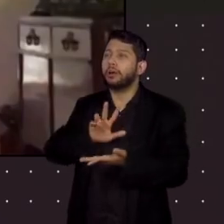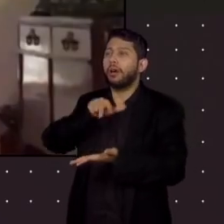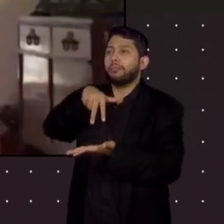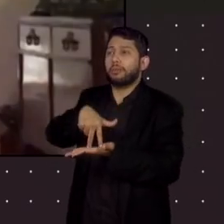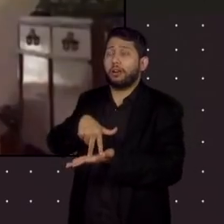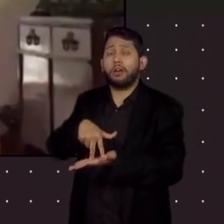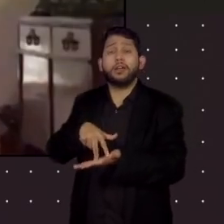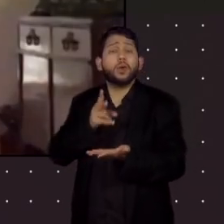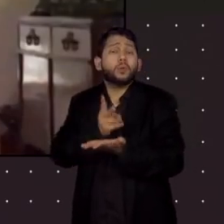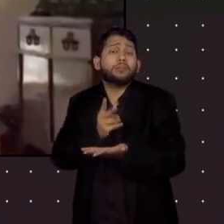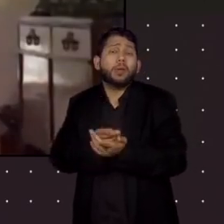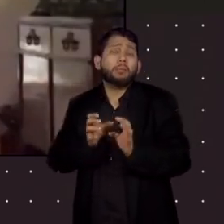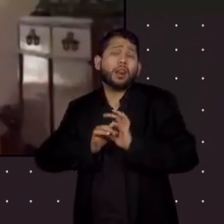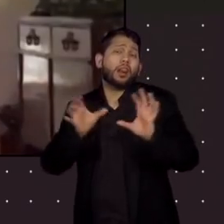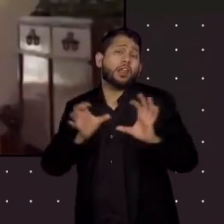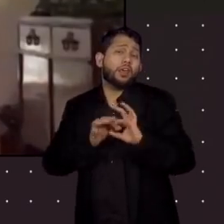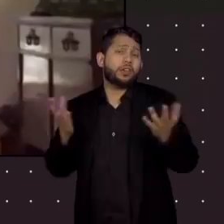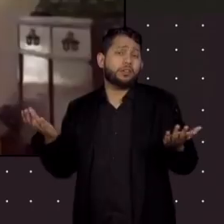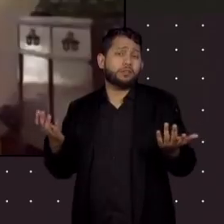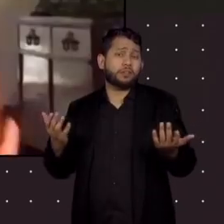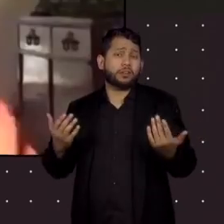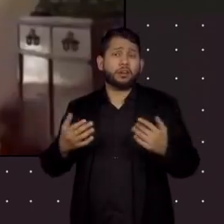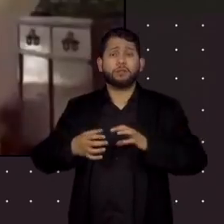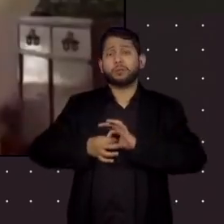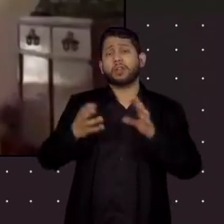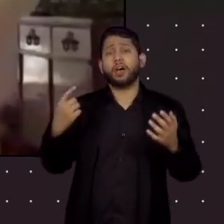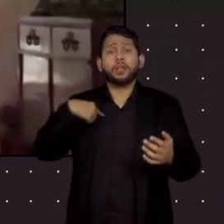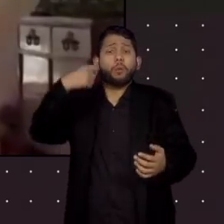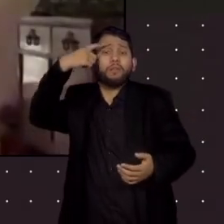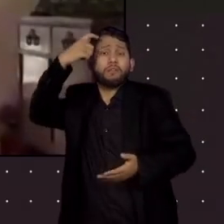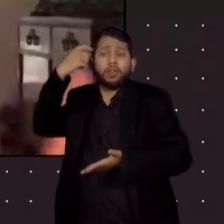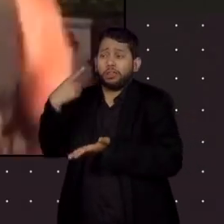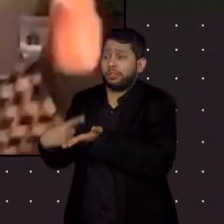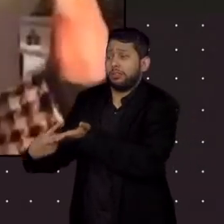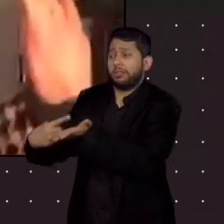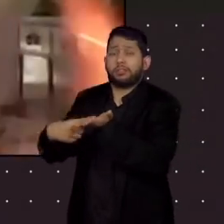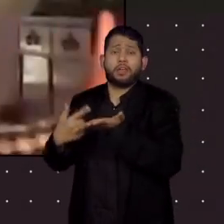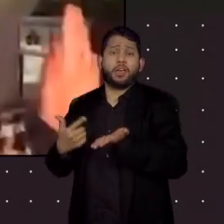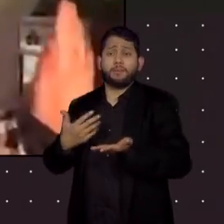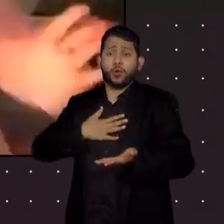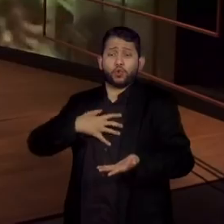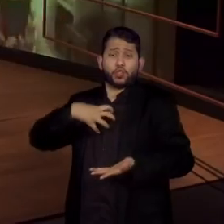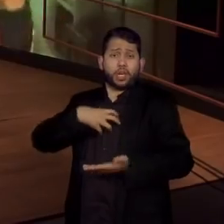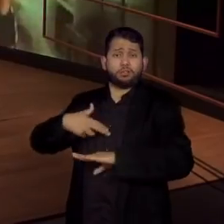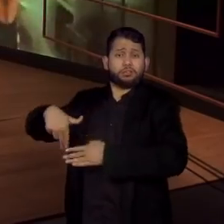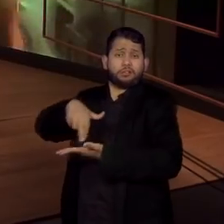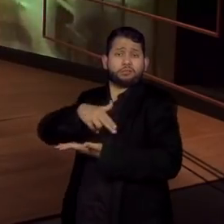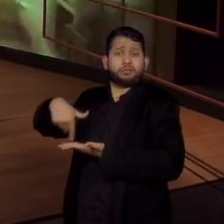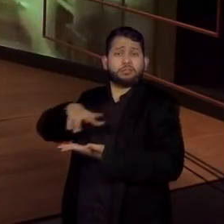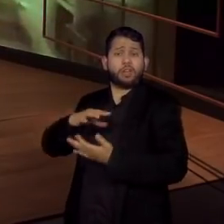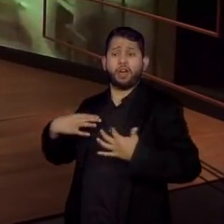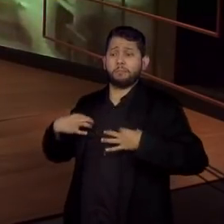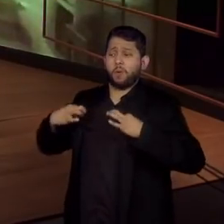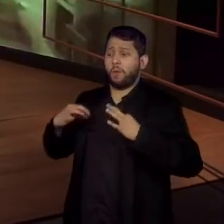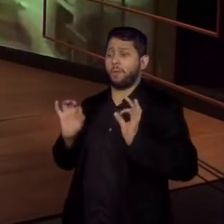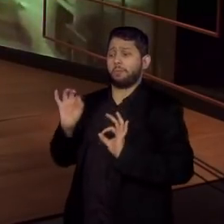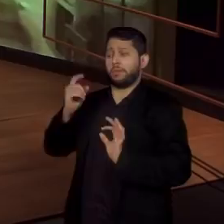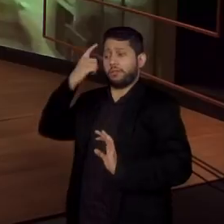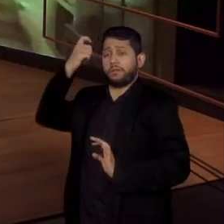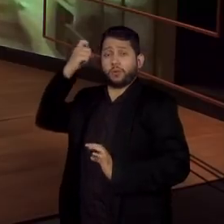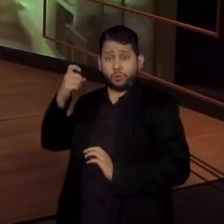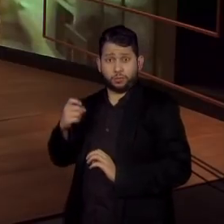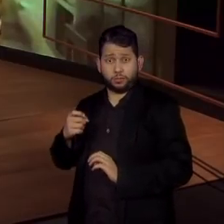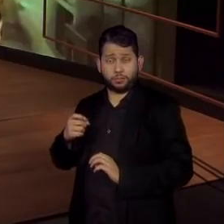uma coisa muito livre, muito à vontade, criada por mim, inventada por mim, maneira de dançar, maneira de vestir. Então,